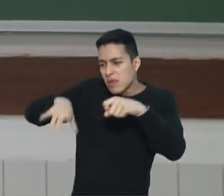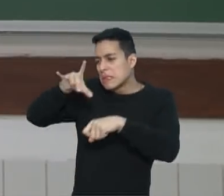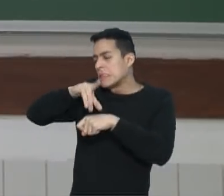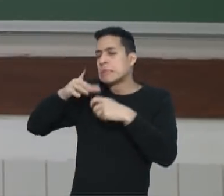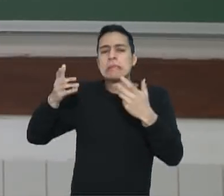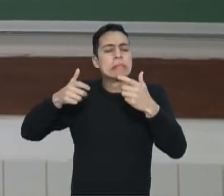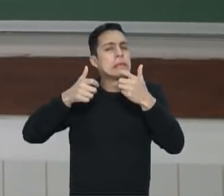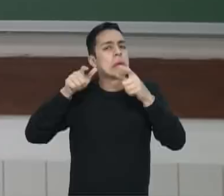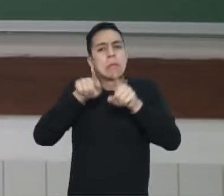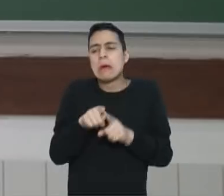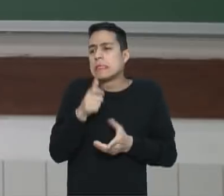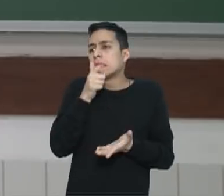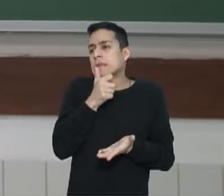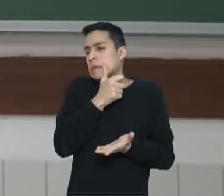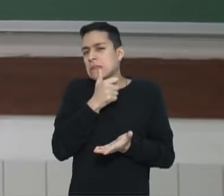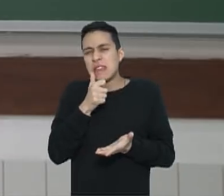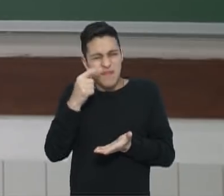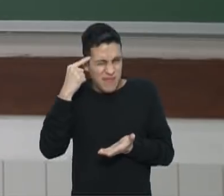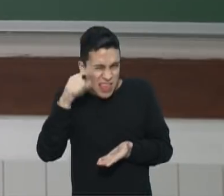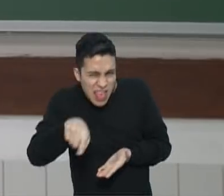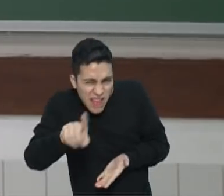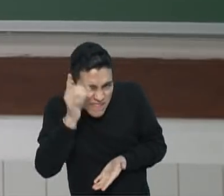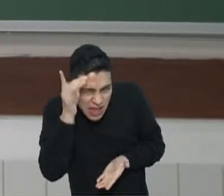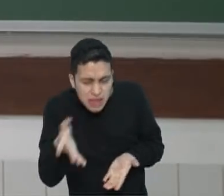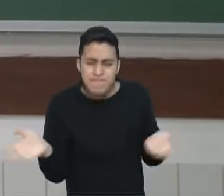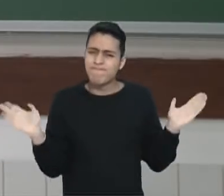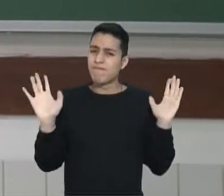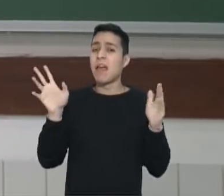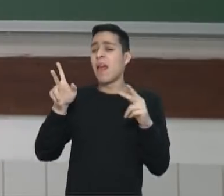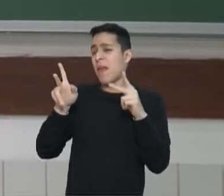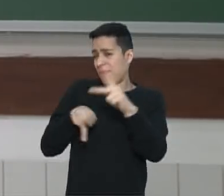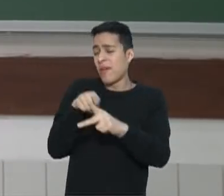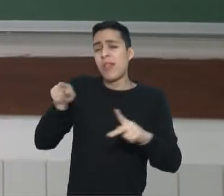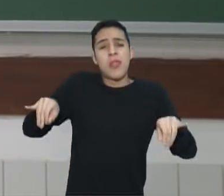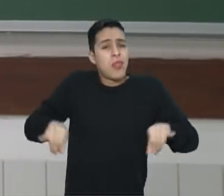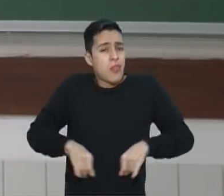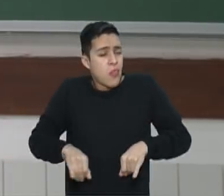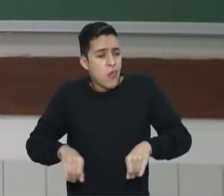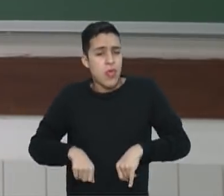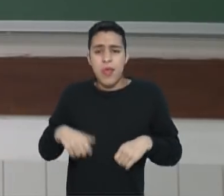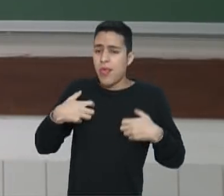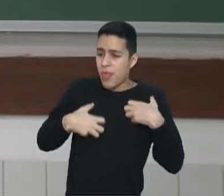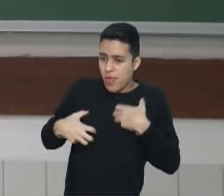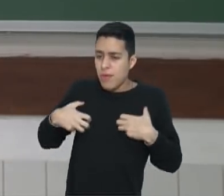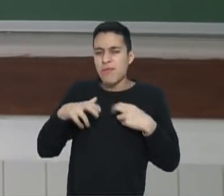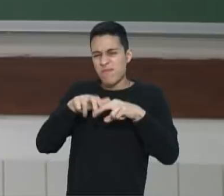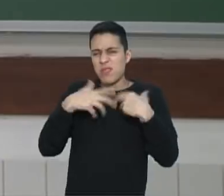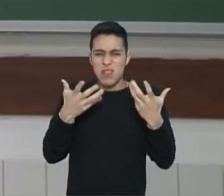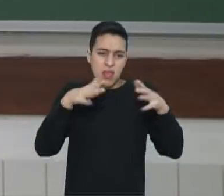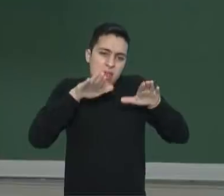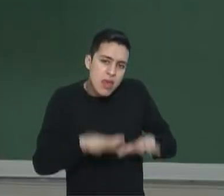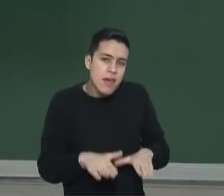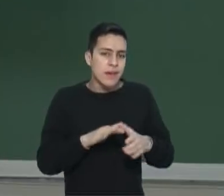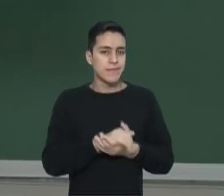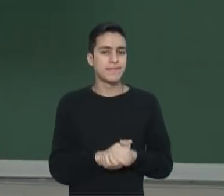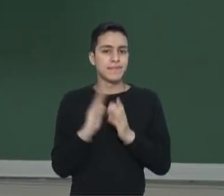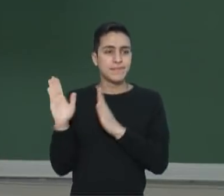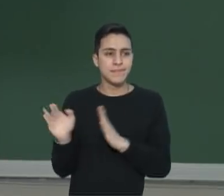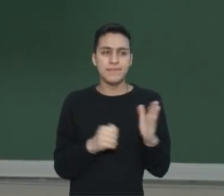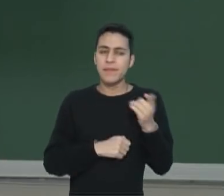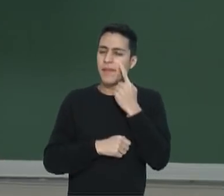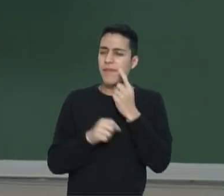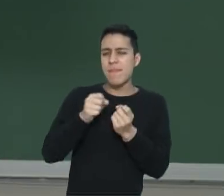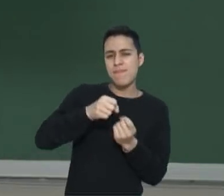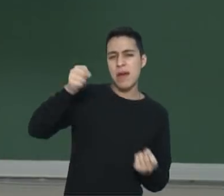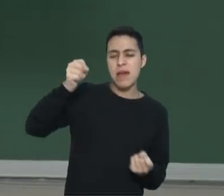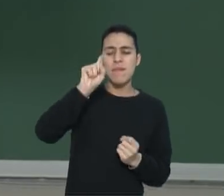extremamente sacrificante. Então não pense que era uma vida fácil para os bárbaros, mas era uma vida extremamente dura. Aqui a gente tem um mapa já no